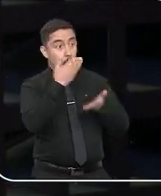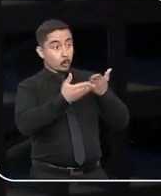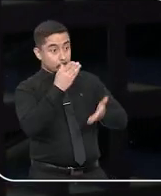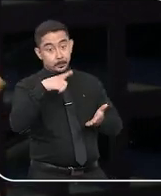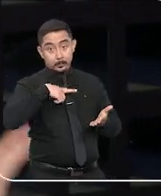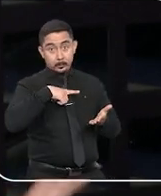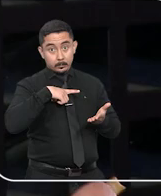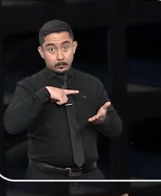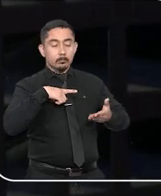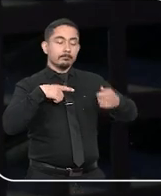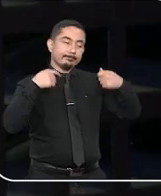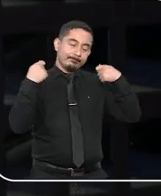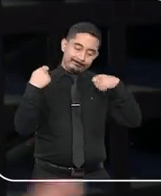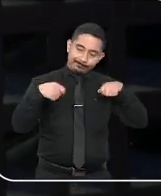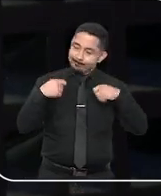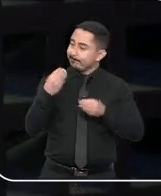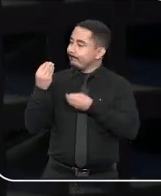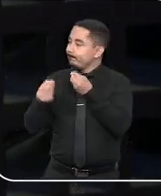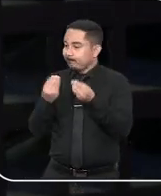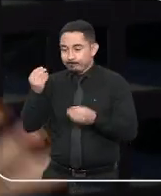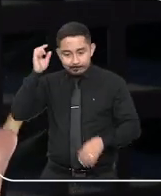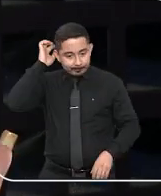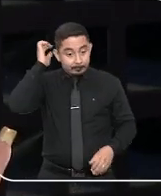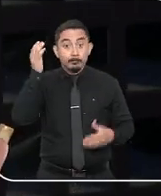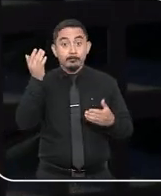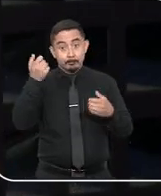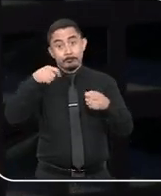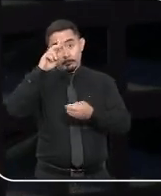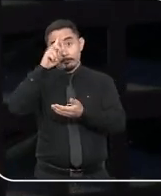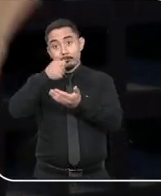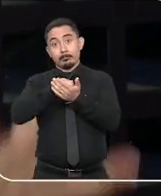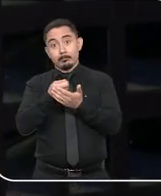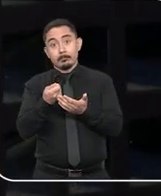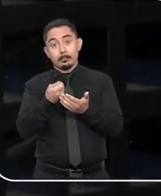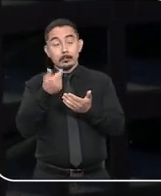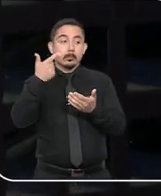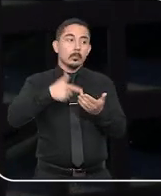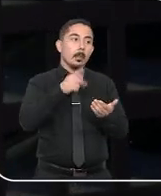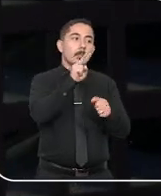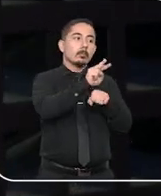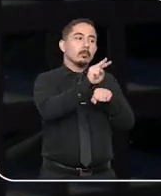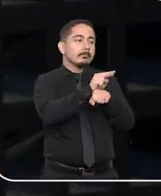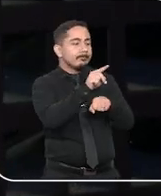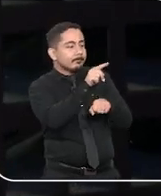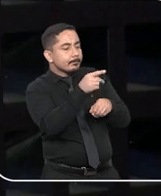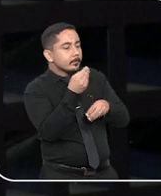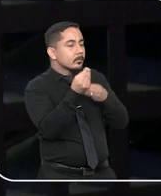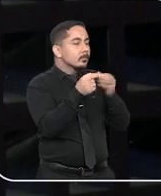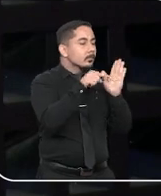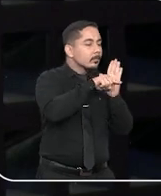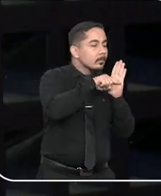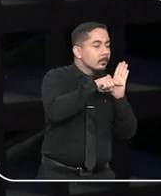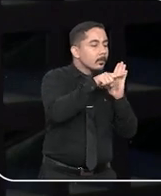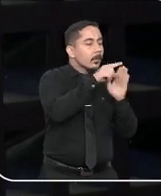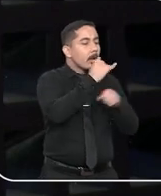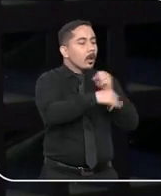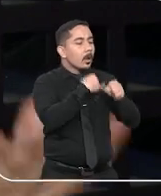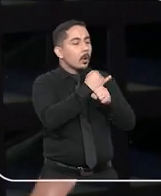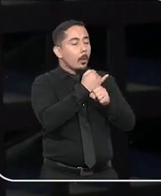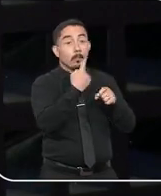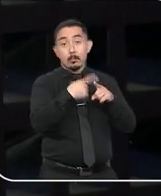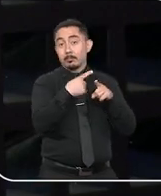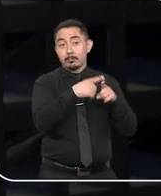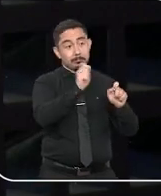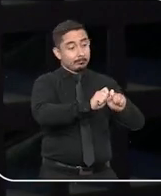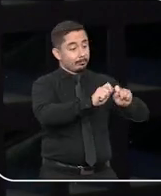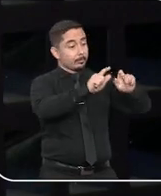ter meios para cuidar. E um desses meios é supervisionar a internet, né? Afinal de contas, é uma